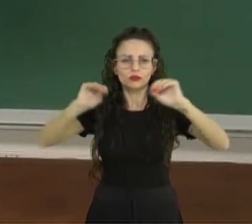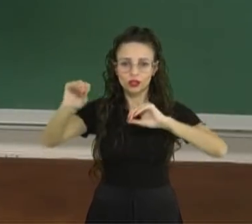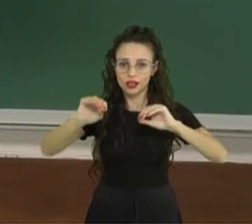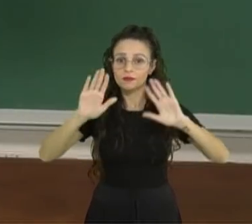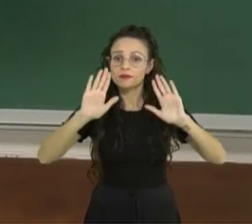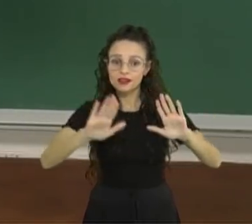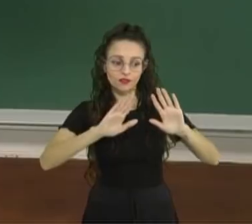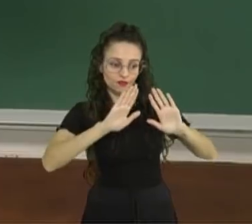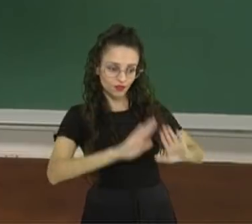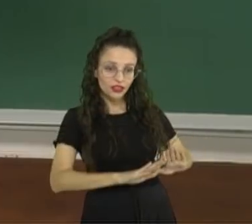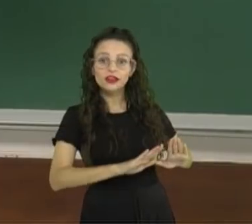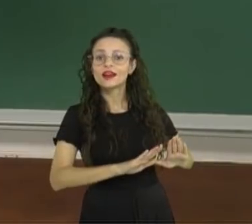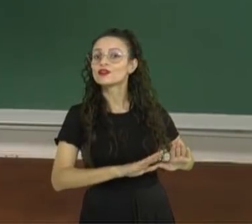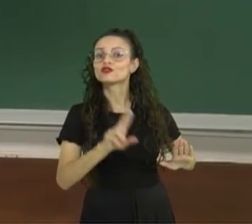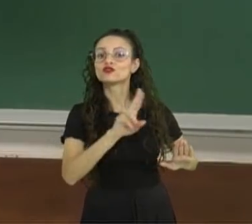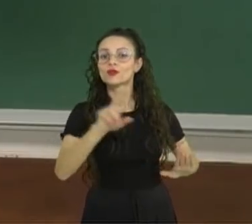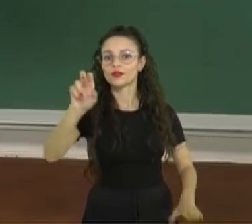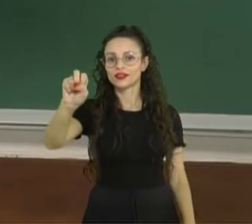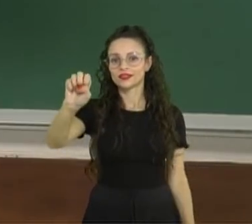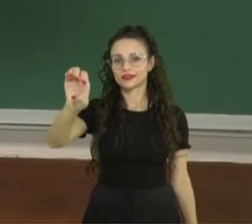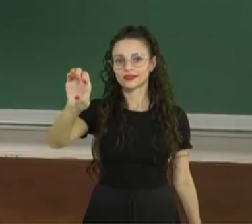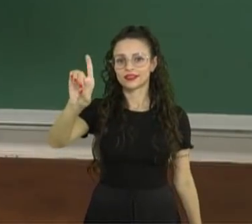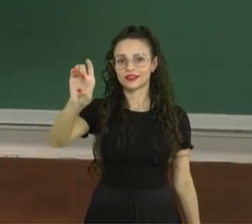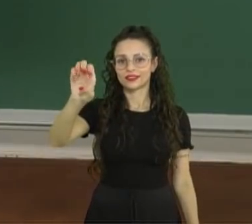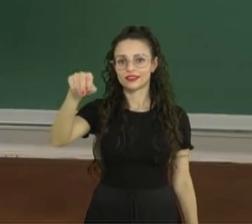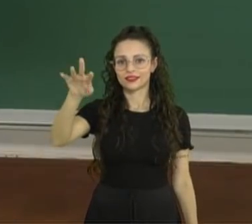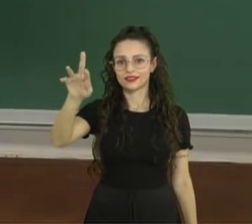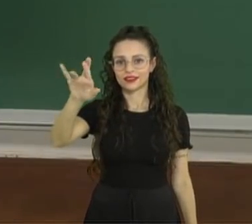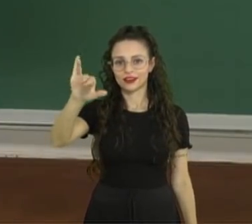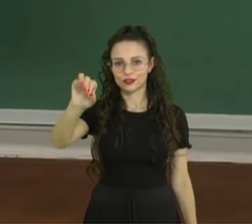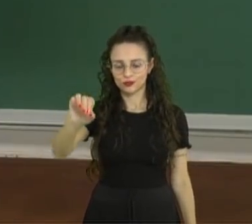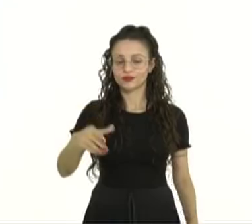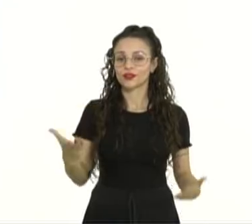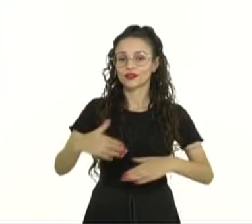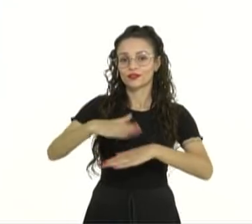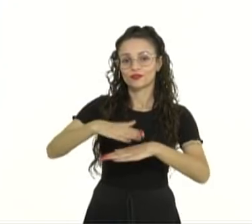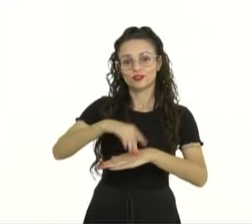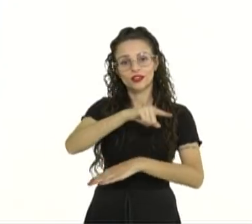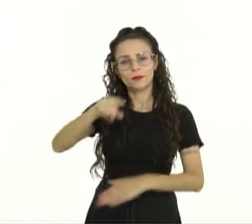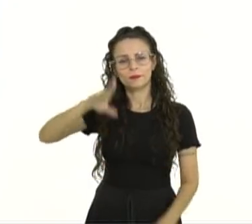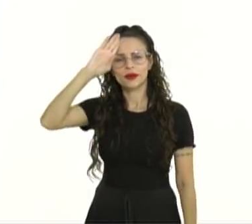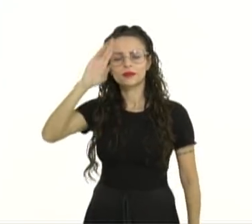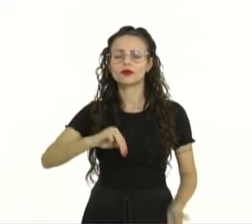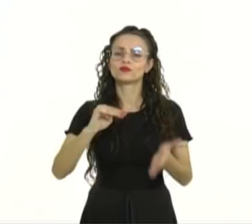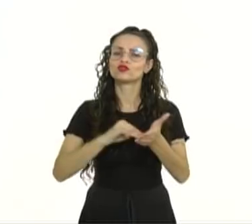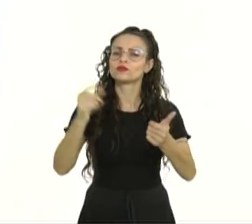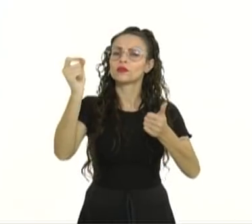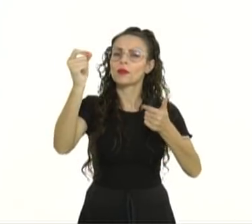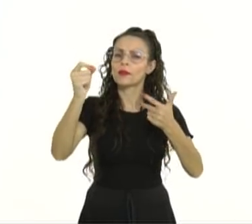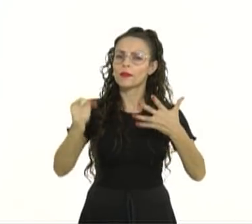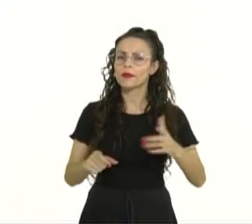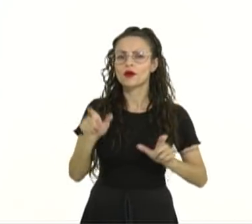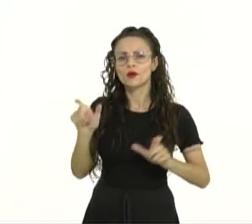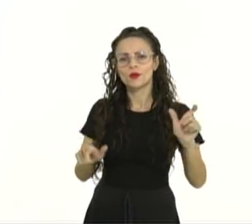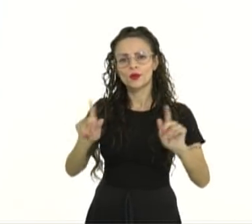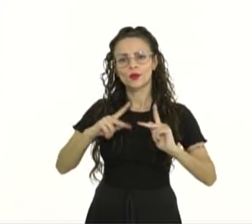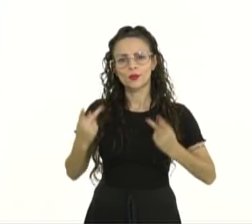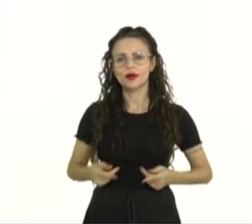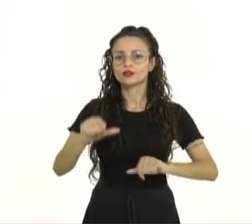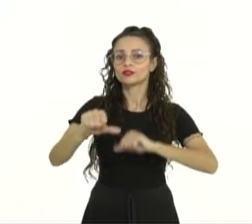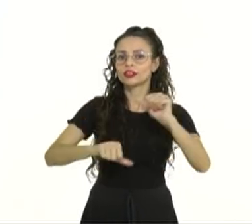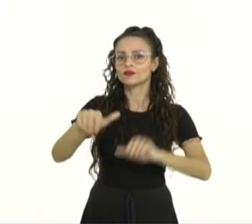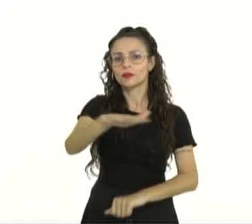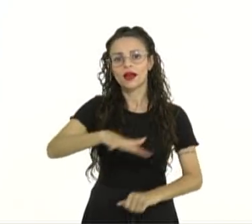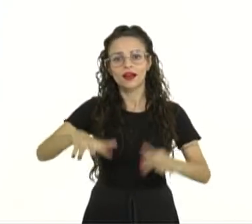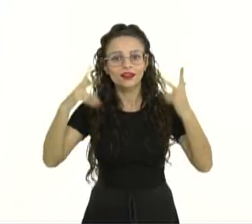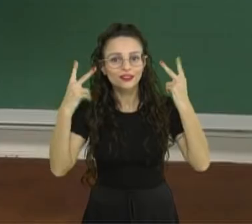fixa local, chama-se sedentário. Agora com vocês, quais os principais motivos que levam os seres humanos a transformar o meio